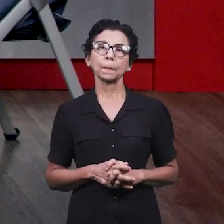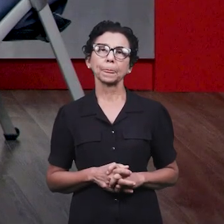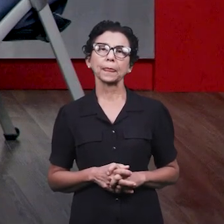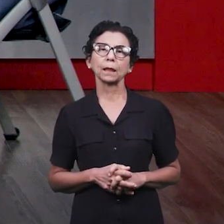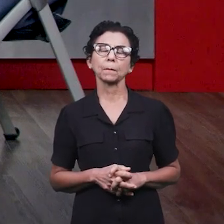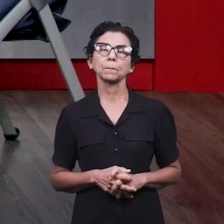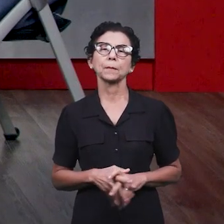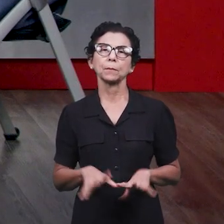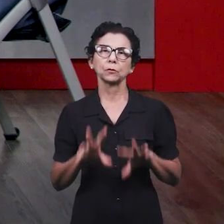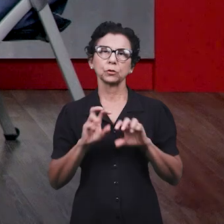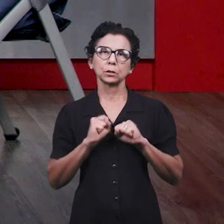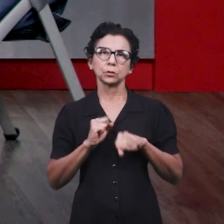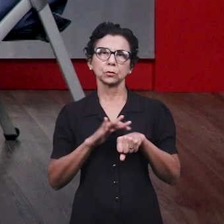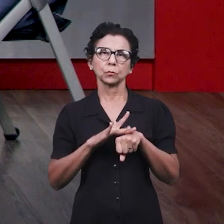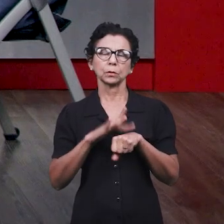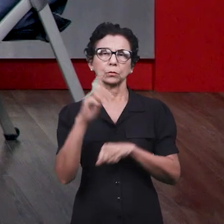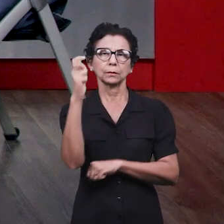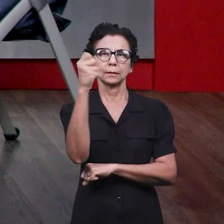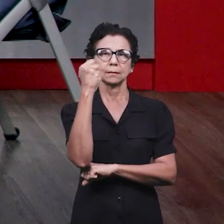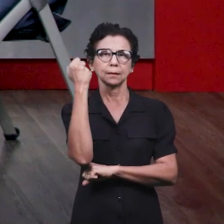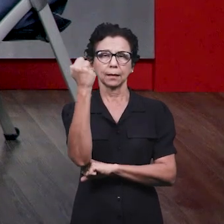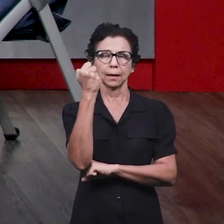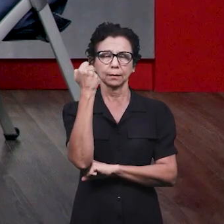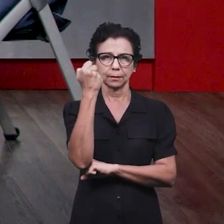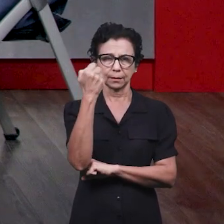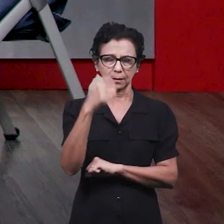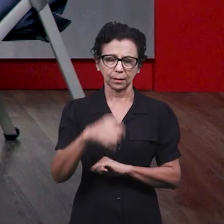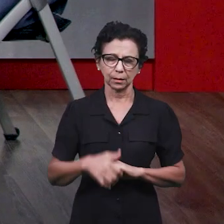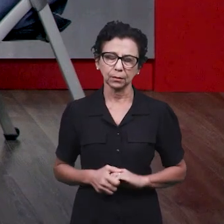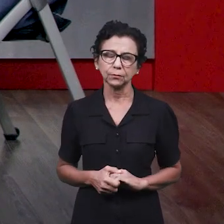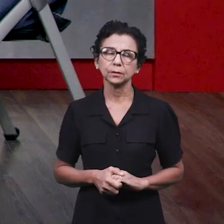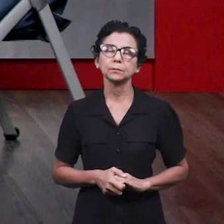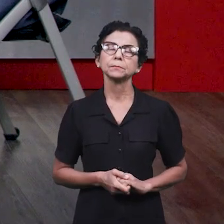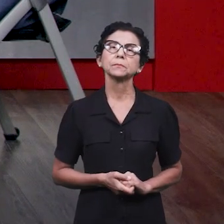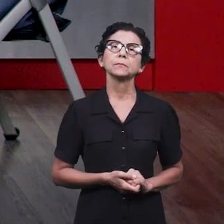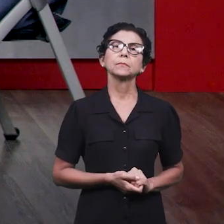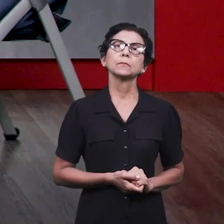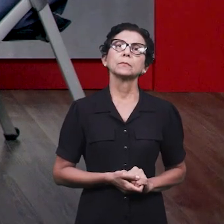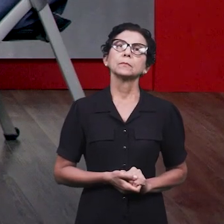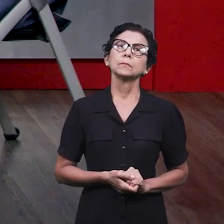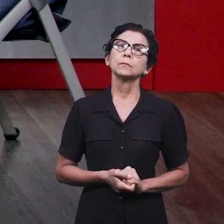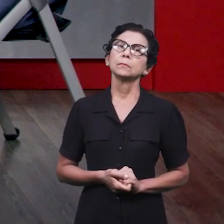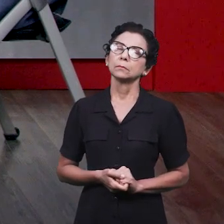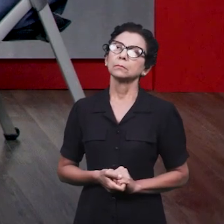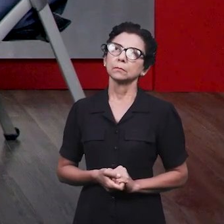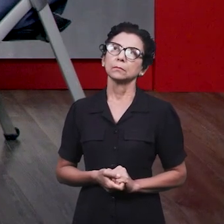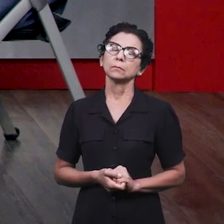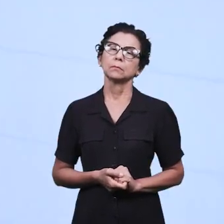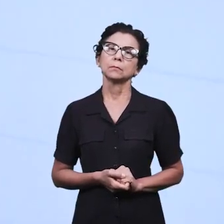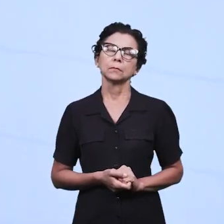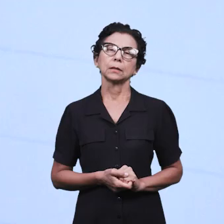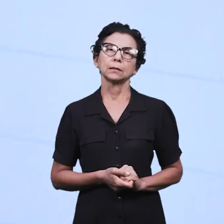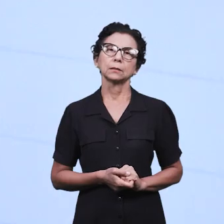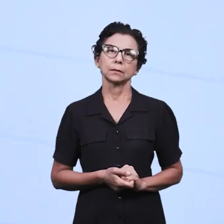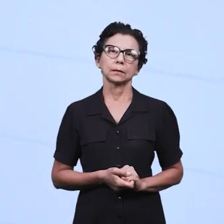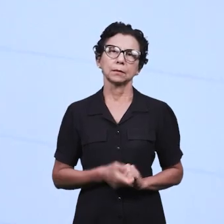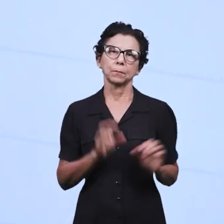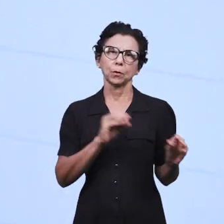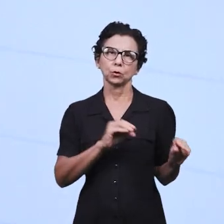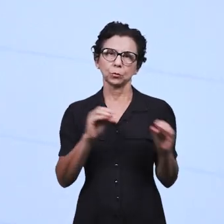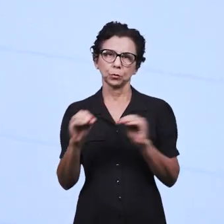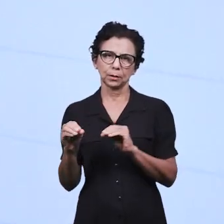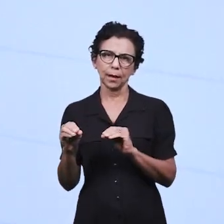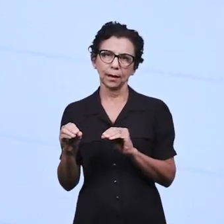doença grave, né, no caso pré-existente, que ela está fazendo a portabilidade sabendo, ela tem direito sim em fazer essa